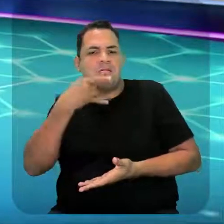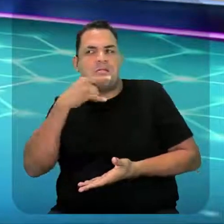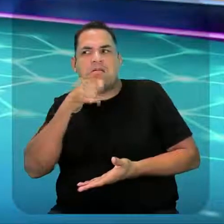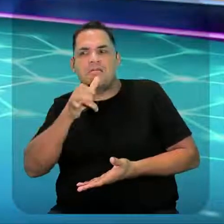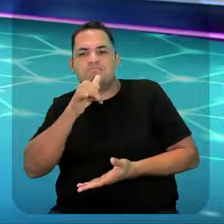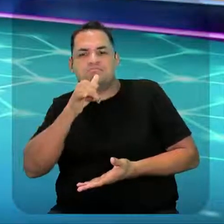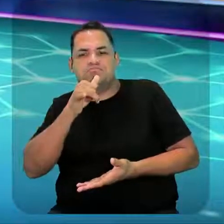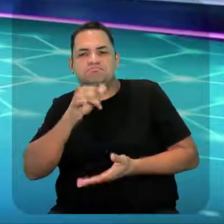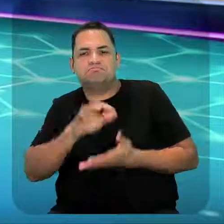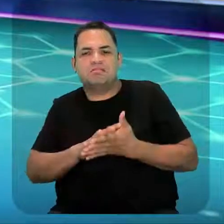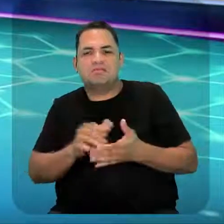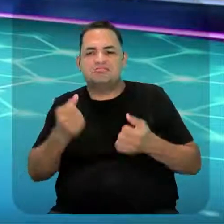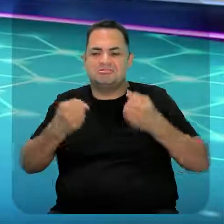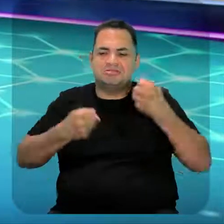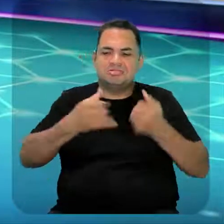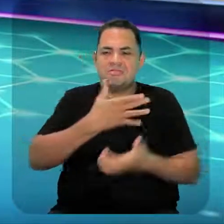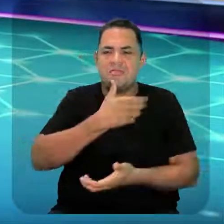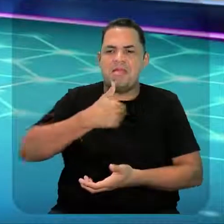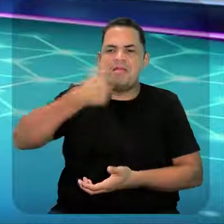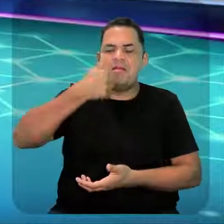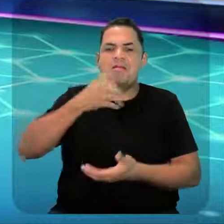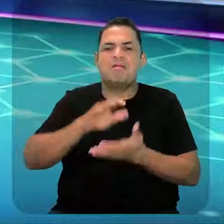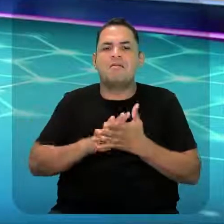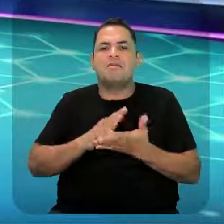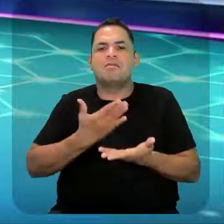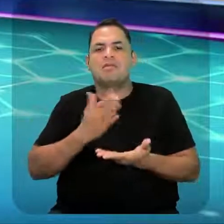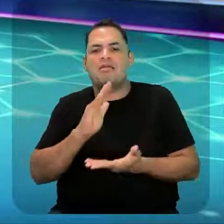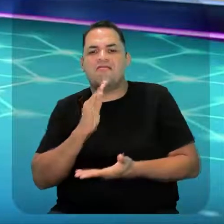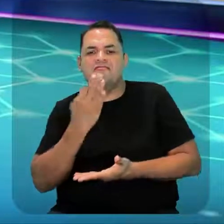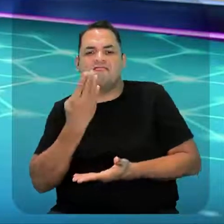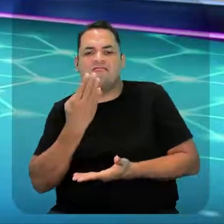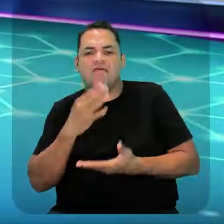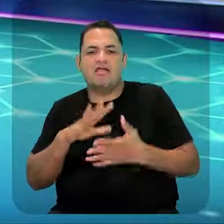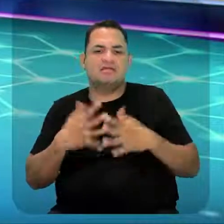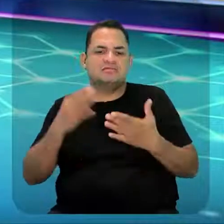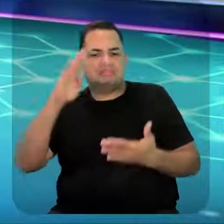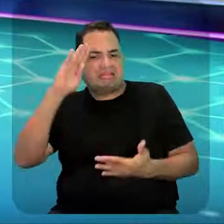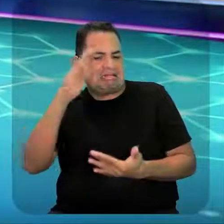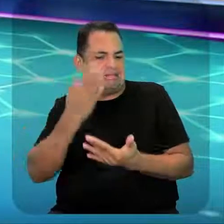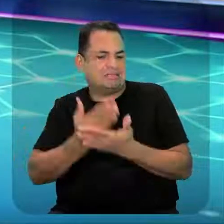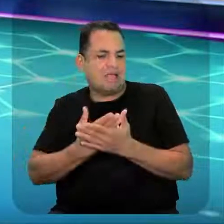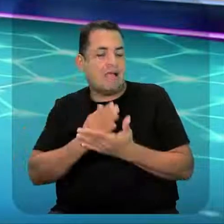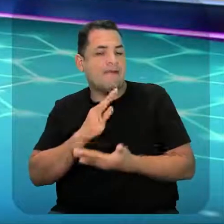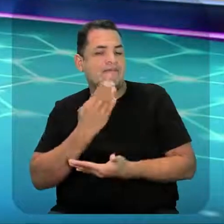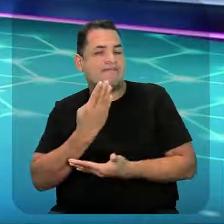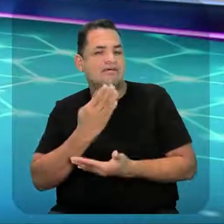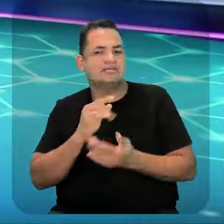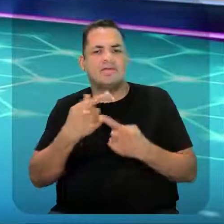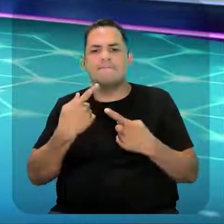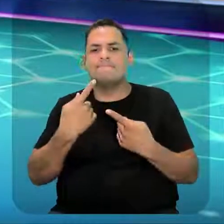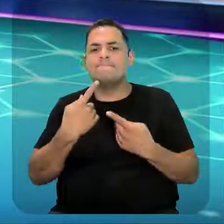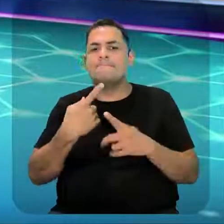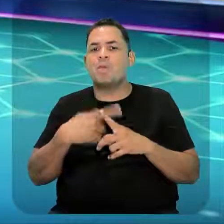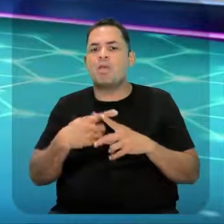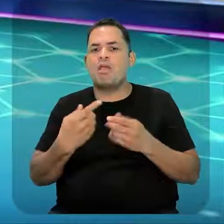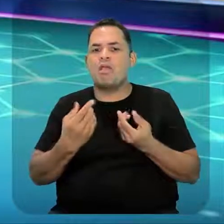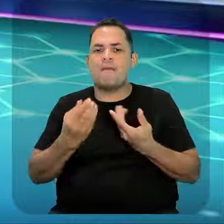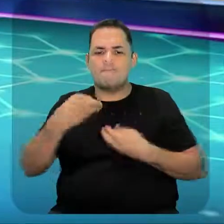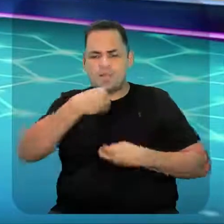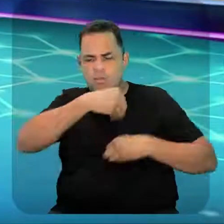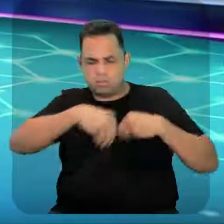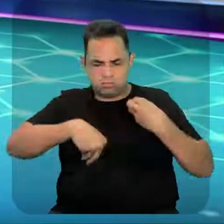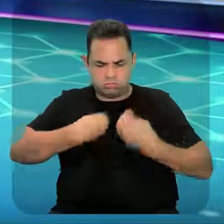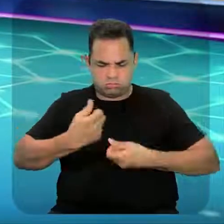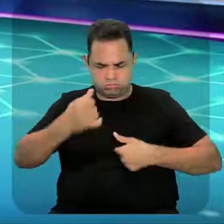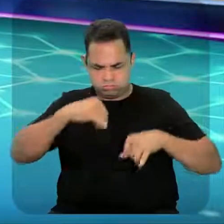Quando eu bebo, eu converso melhor, porque ele traz uma falsa sensação de autoconfiança devido às reações neurais que ele